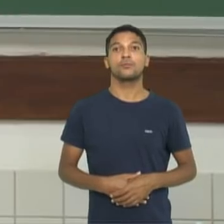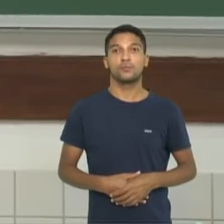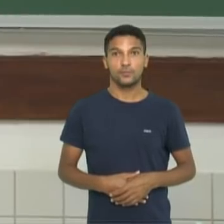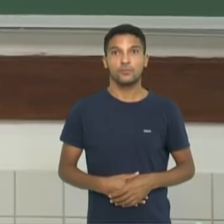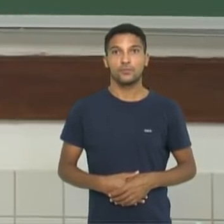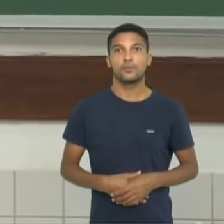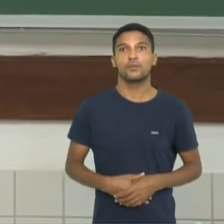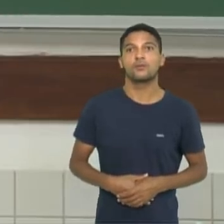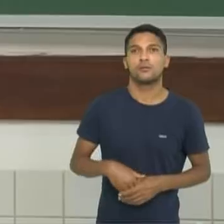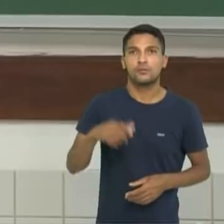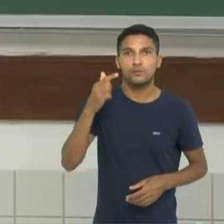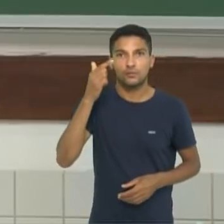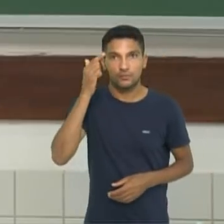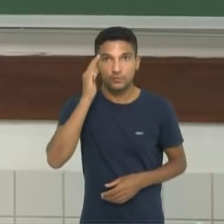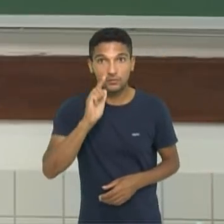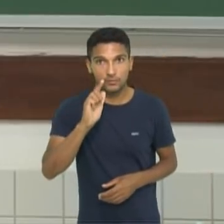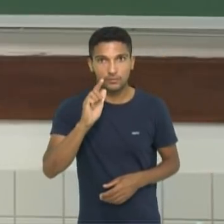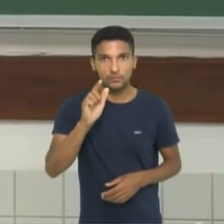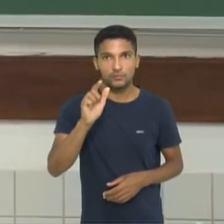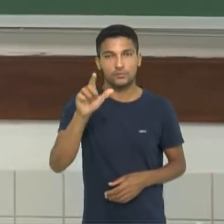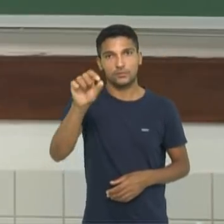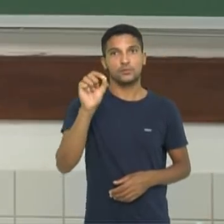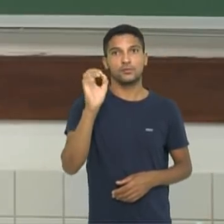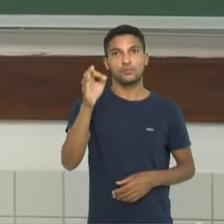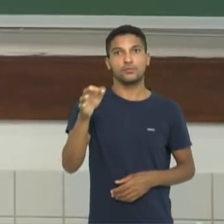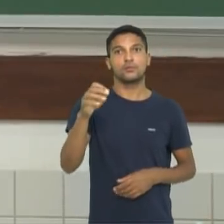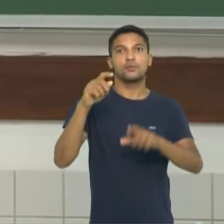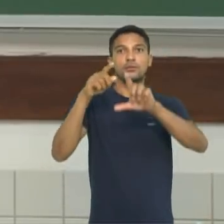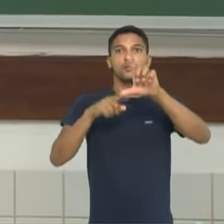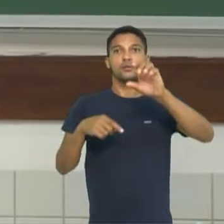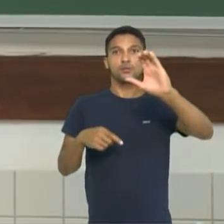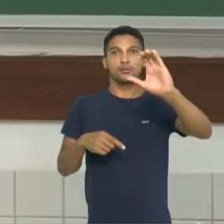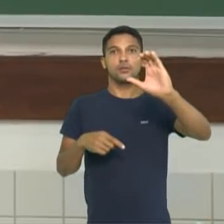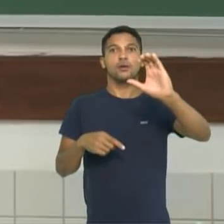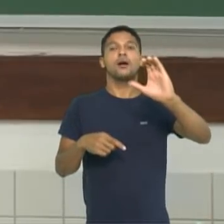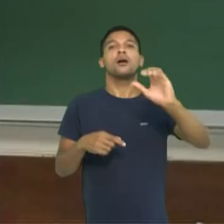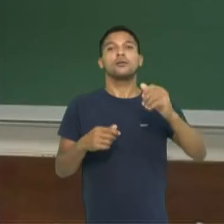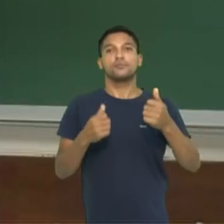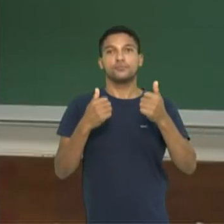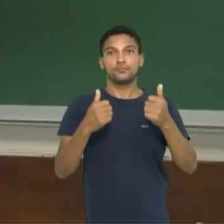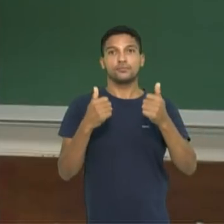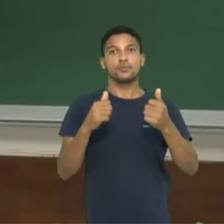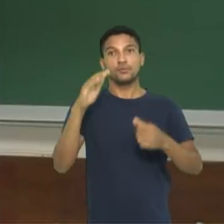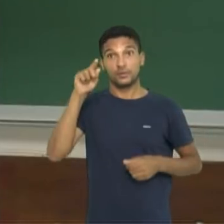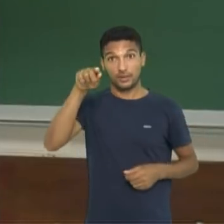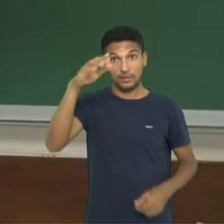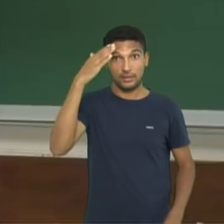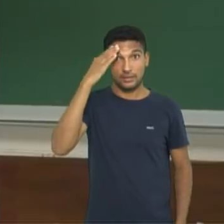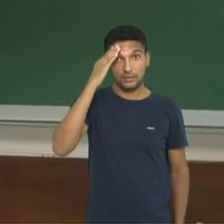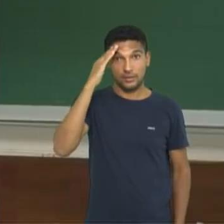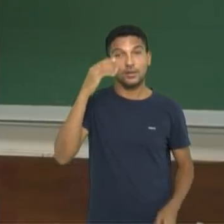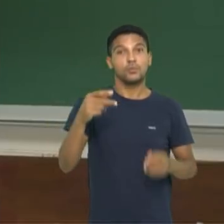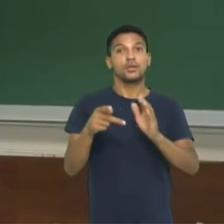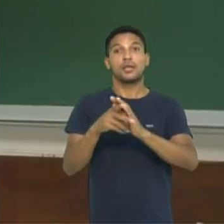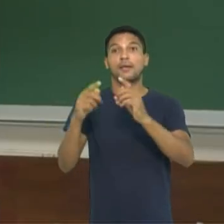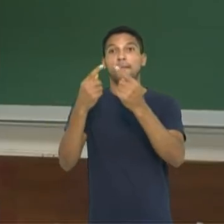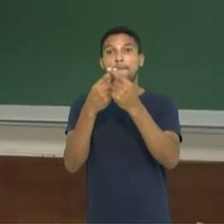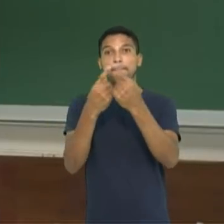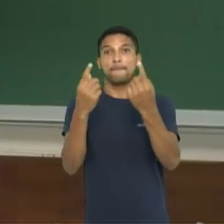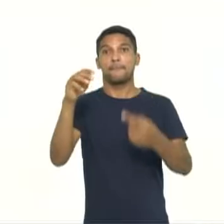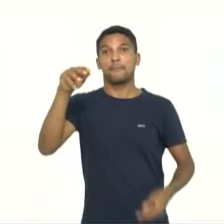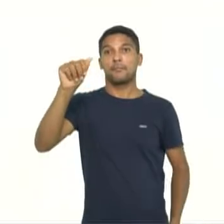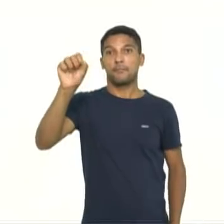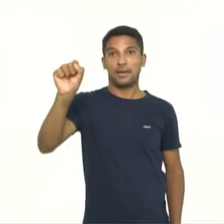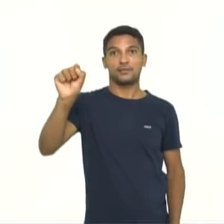E aí, pessoal, retornando então, quem assinalou a letra C, né, acertou, entendeu que porém é sinônimo de mas. Então ficaria: